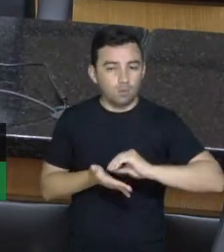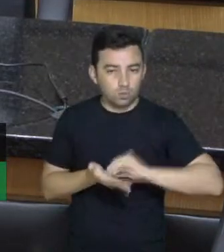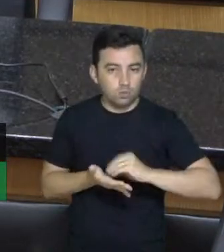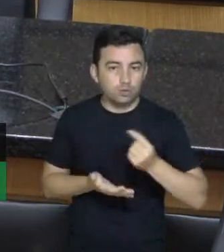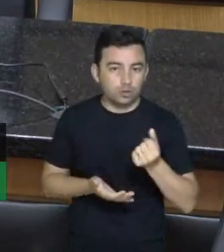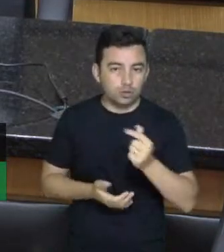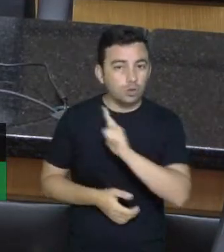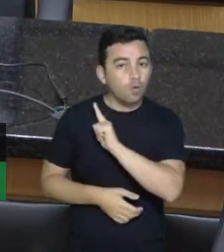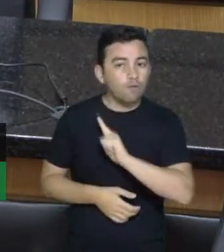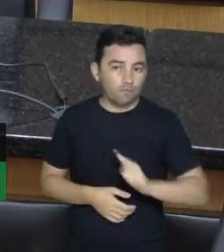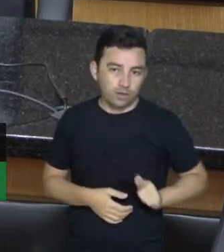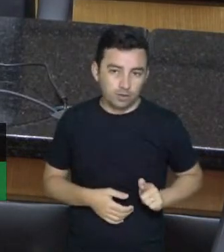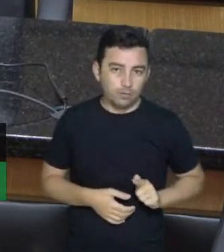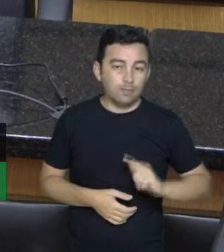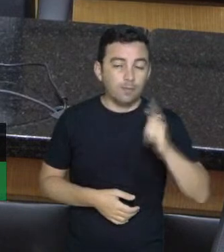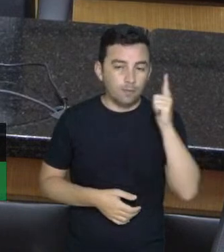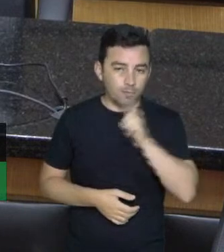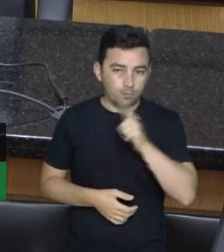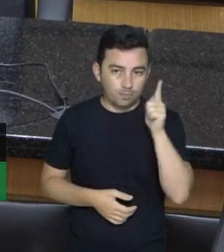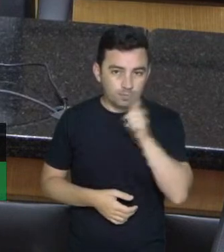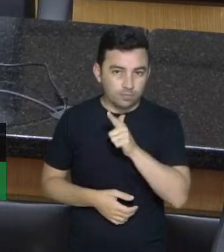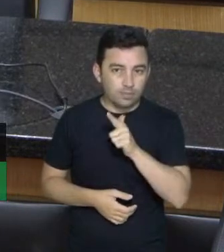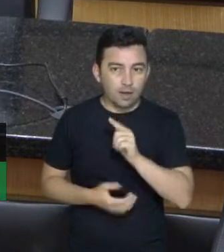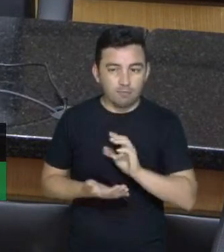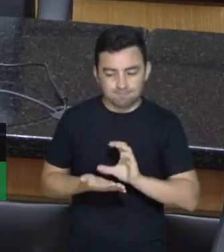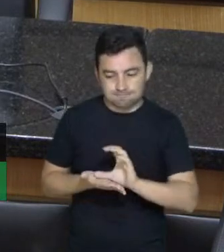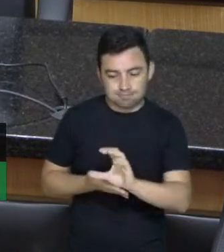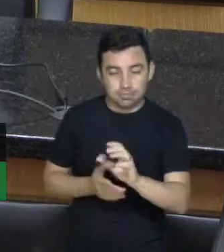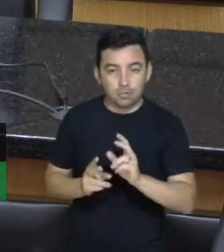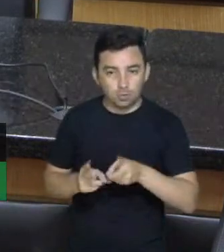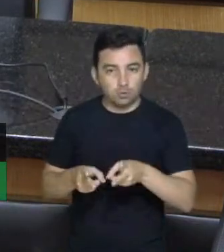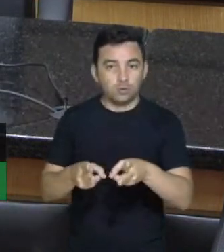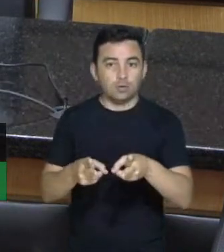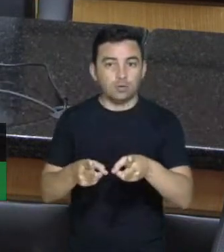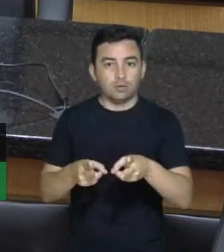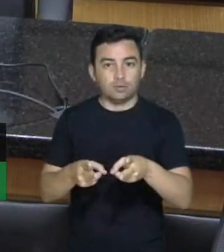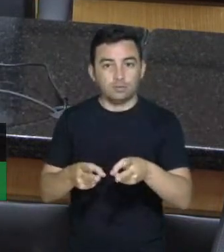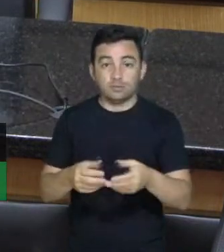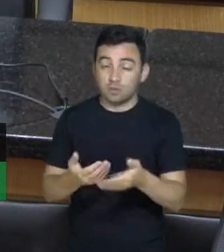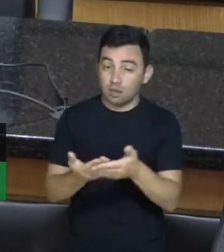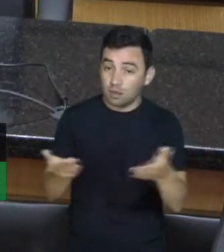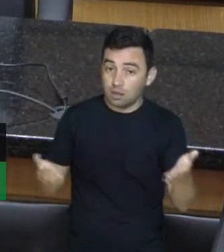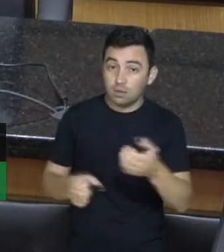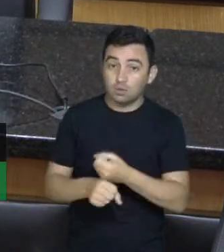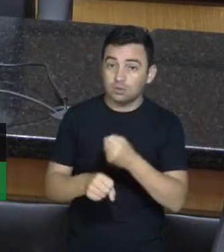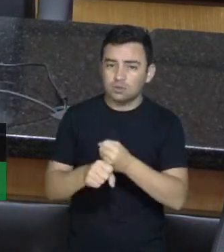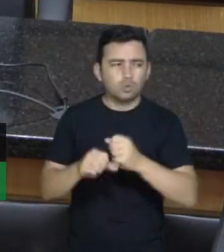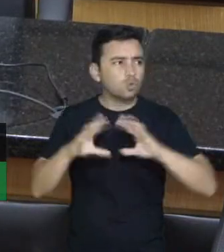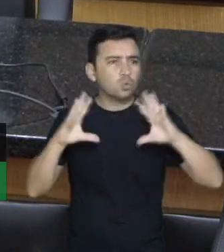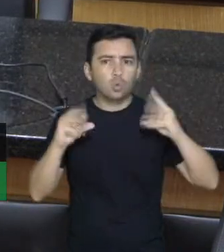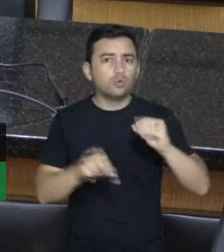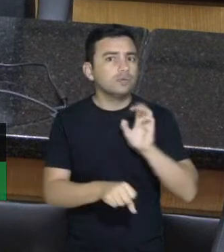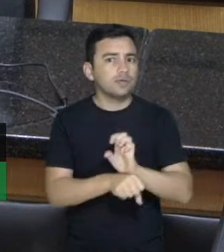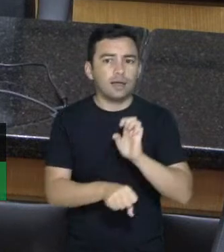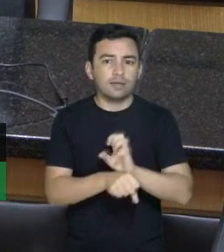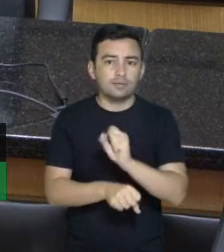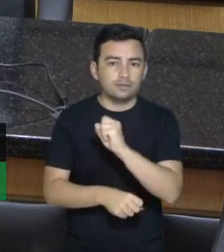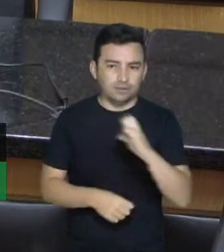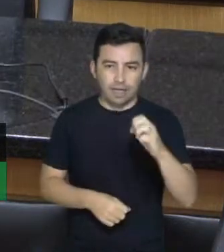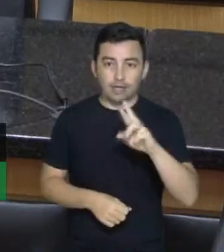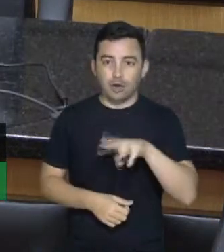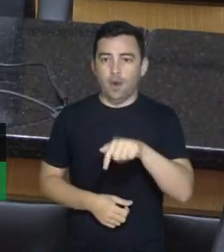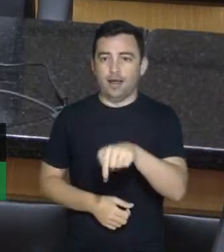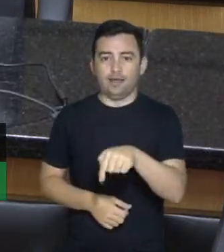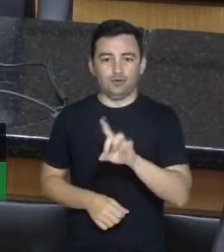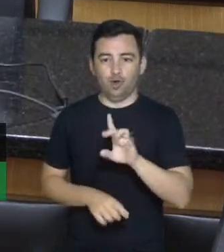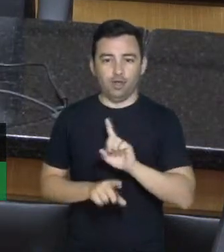para o governo do Estado para conseguir dar continuidade às obras. E essas obras estão no Estado todo, não estão só aqui nessa região, enfim,